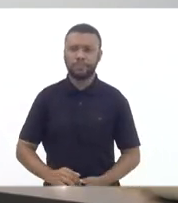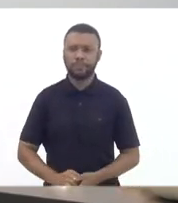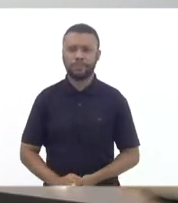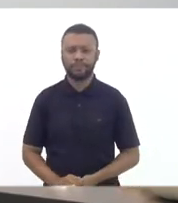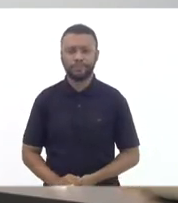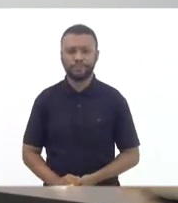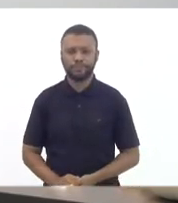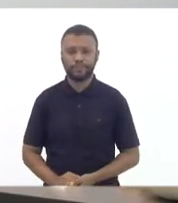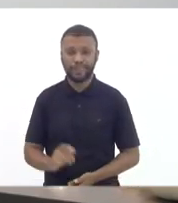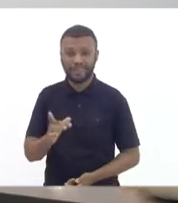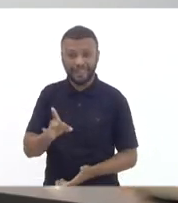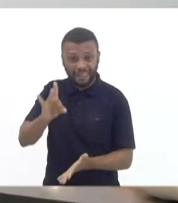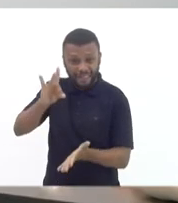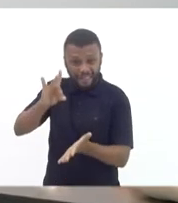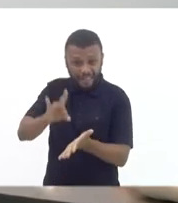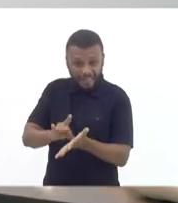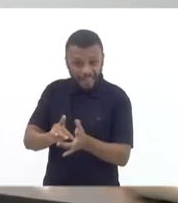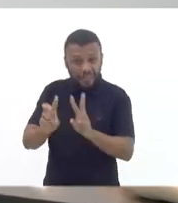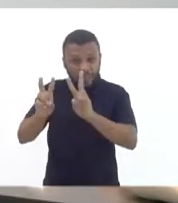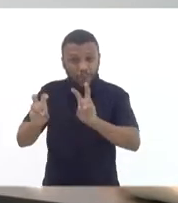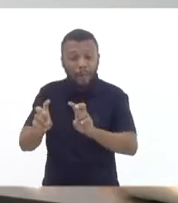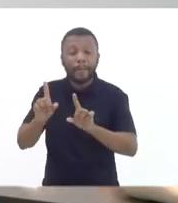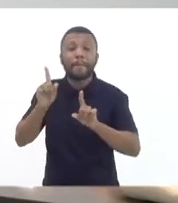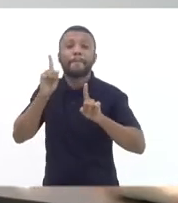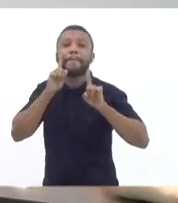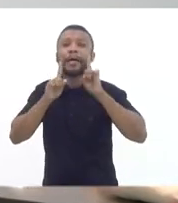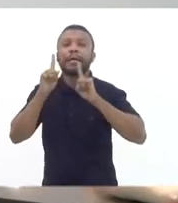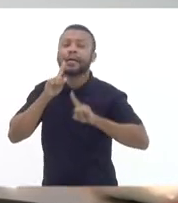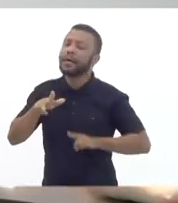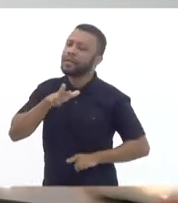Essa não é a verdade de Maricá.